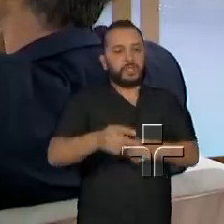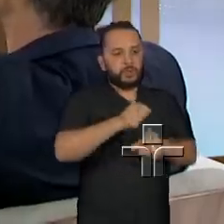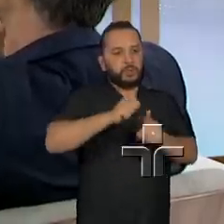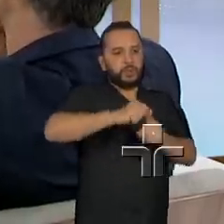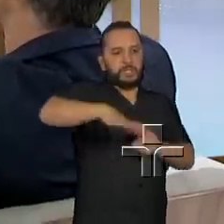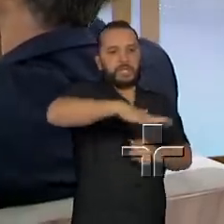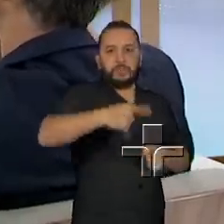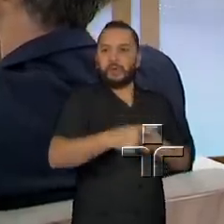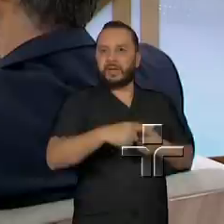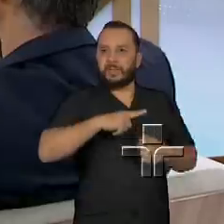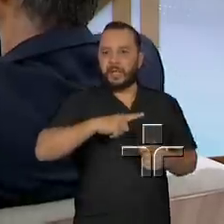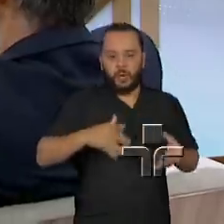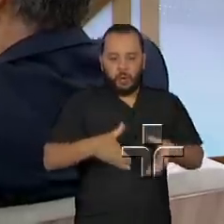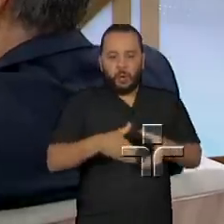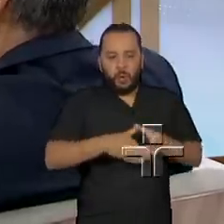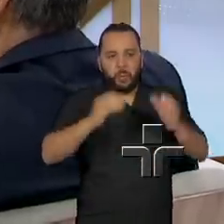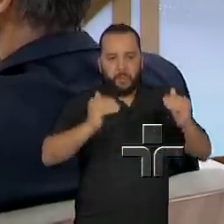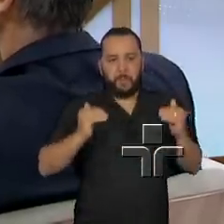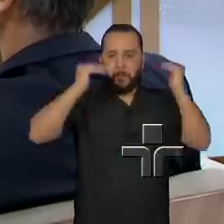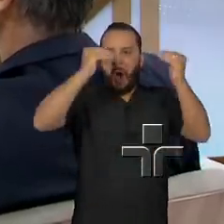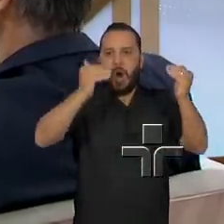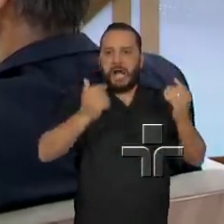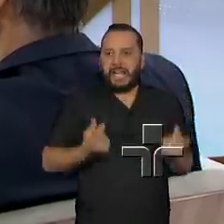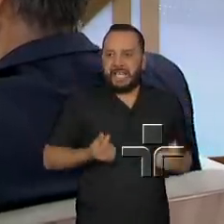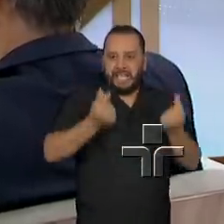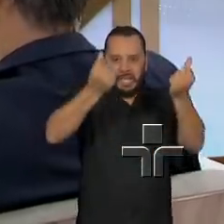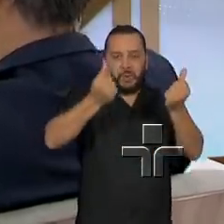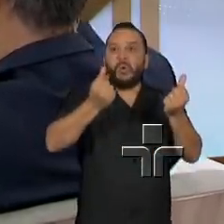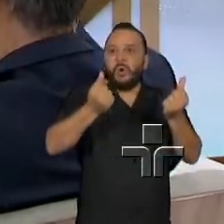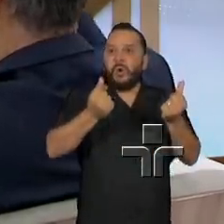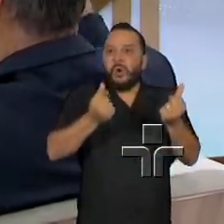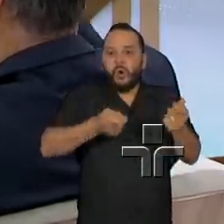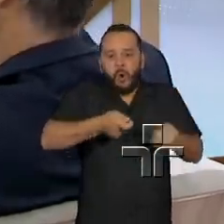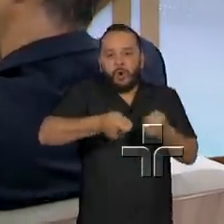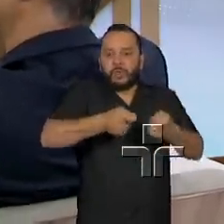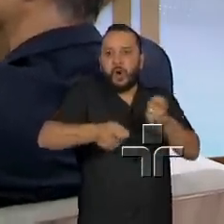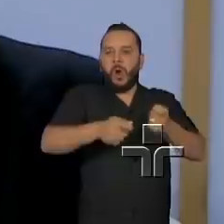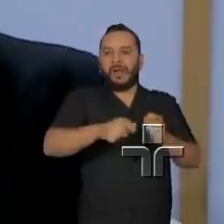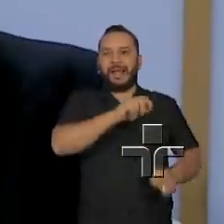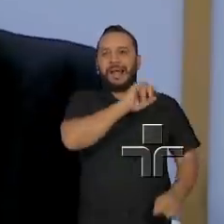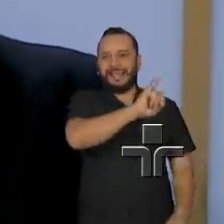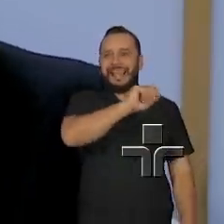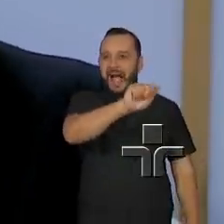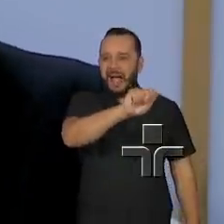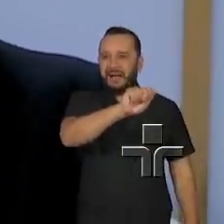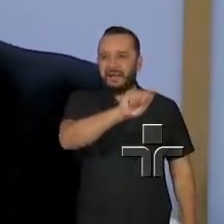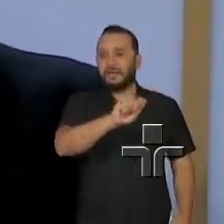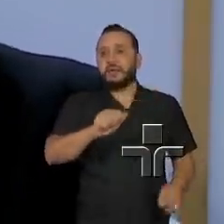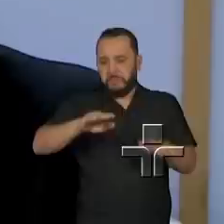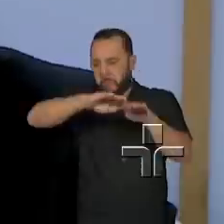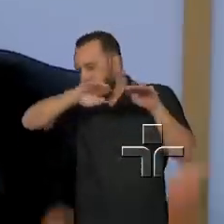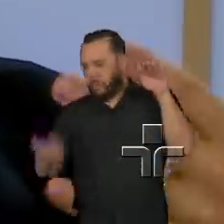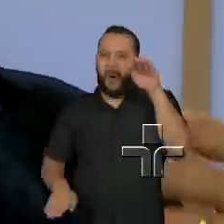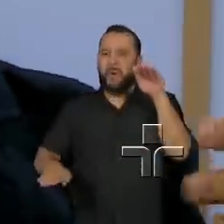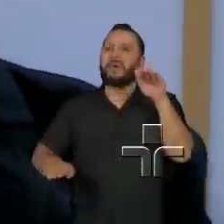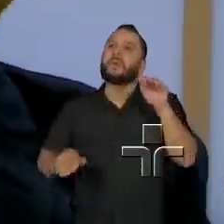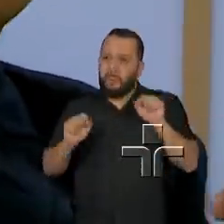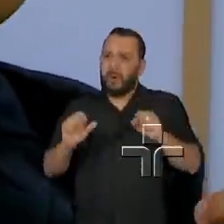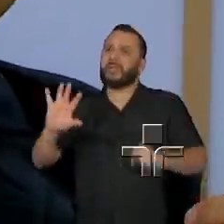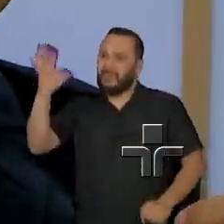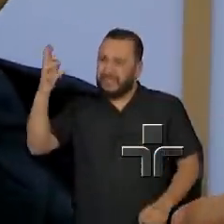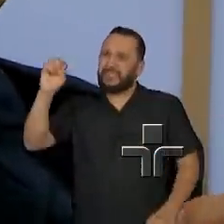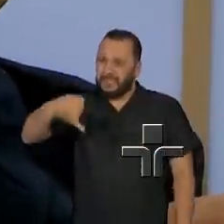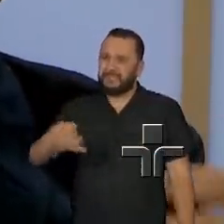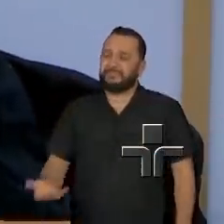elite dominante que controla a inteligência artificial. Esse cenário Mad Max é um futuro próximo, possível. Por outro